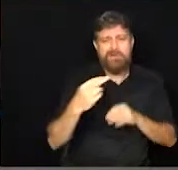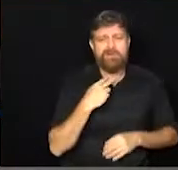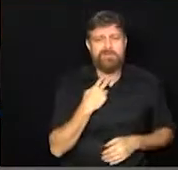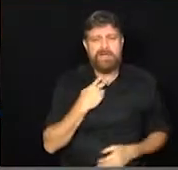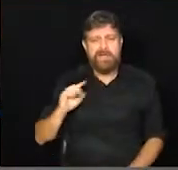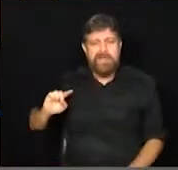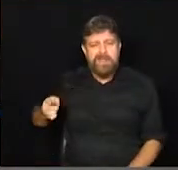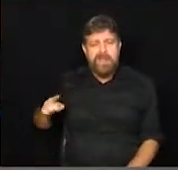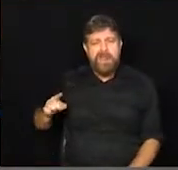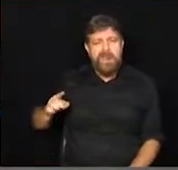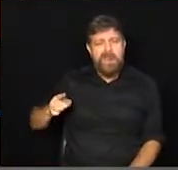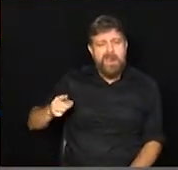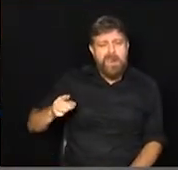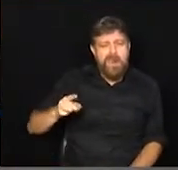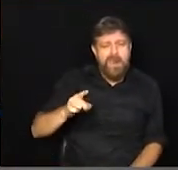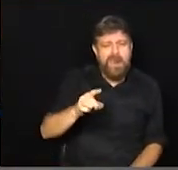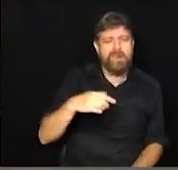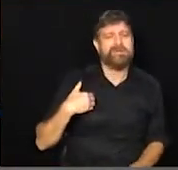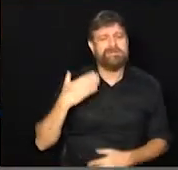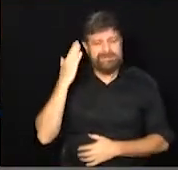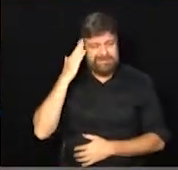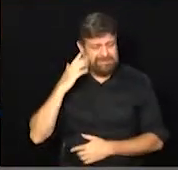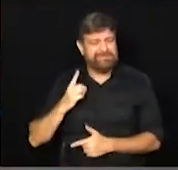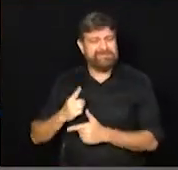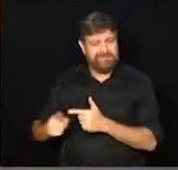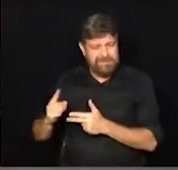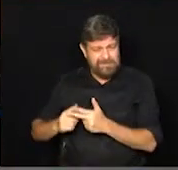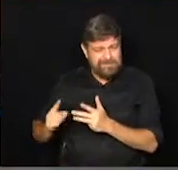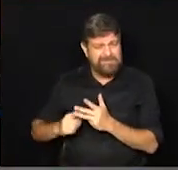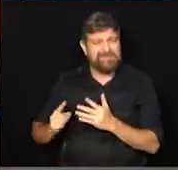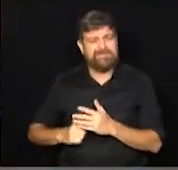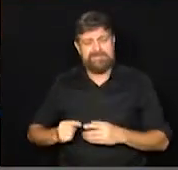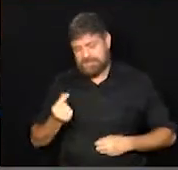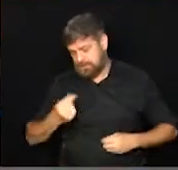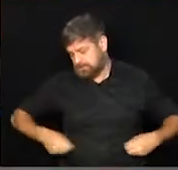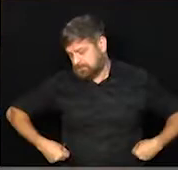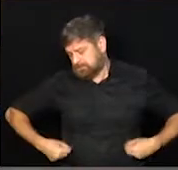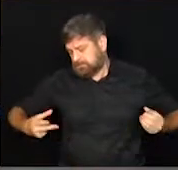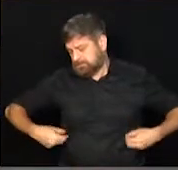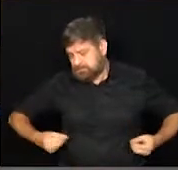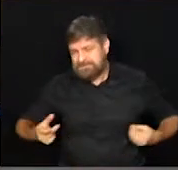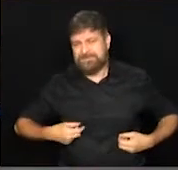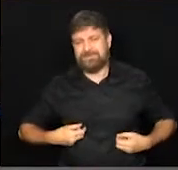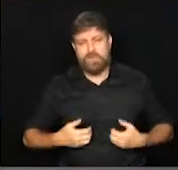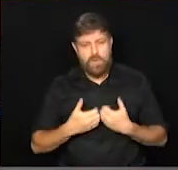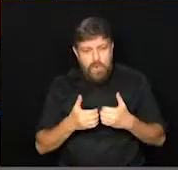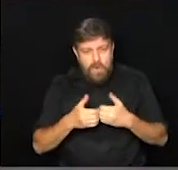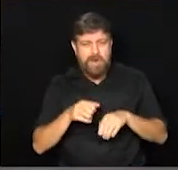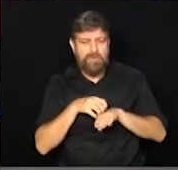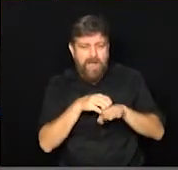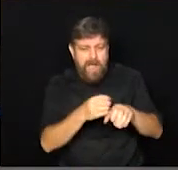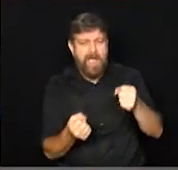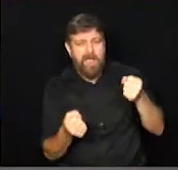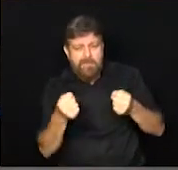deslocar, a gente sabe que existe um problema de deslocamento muito grande, um custo de deslocamento,